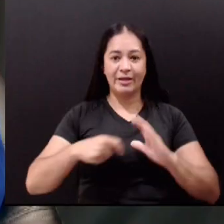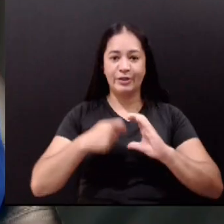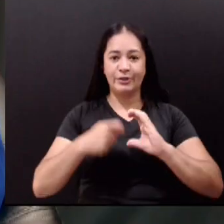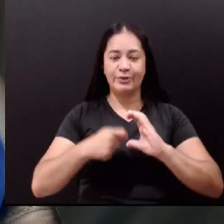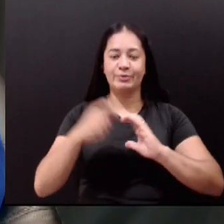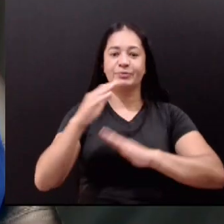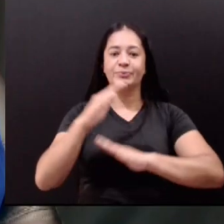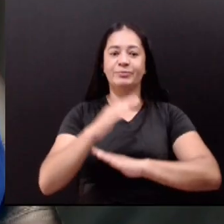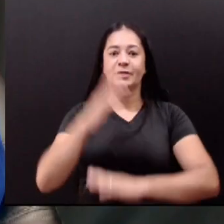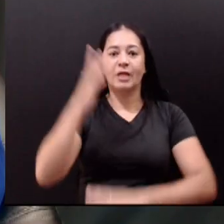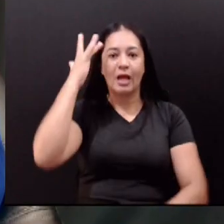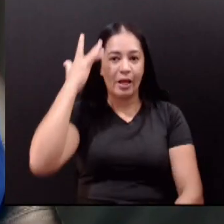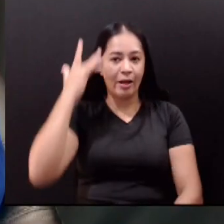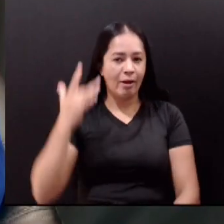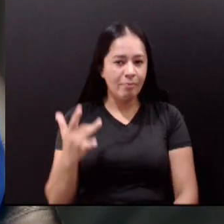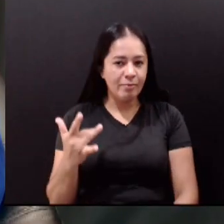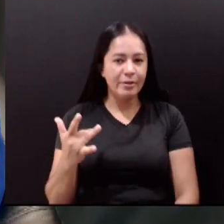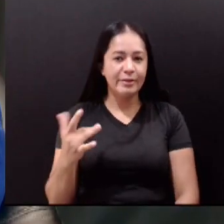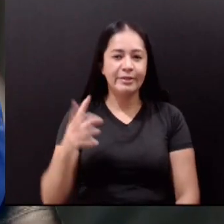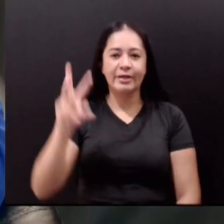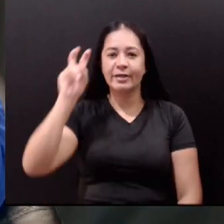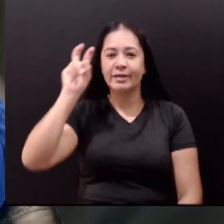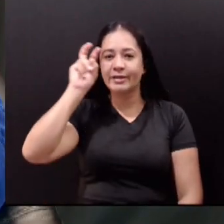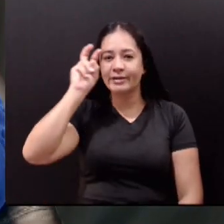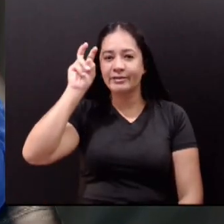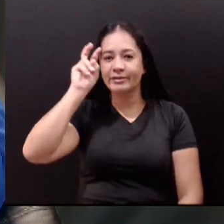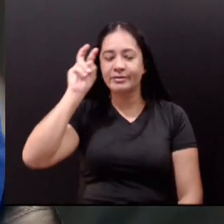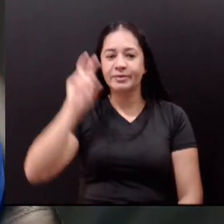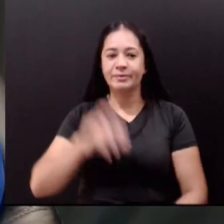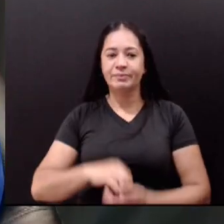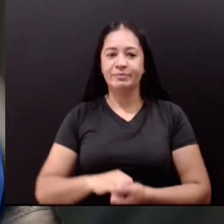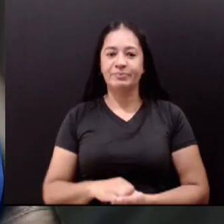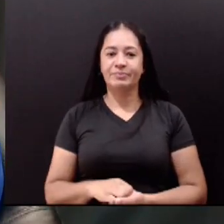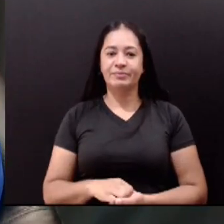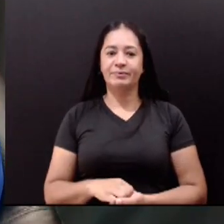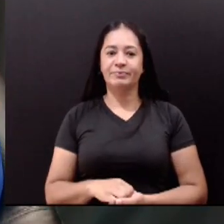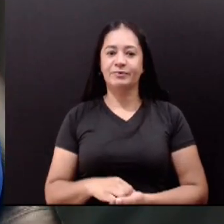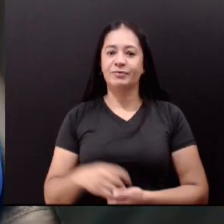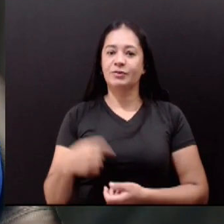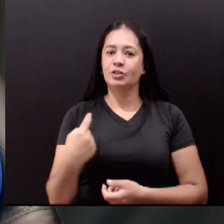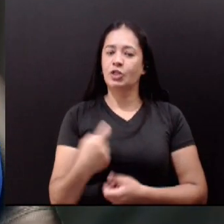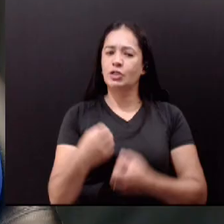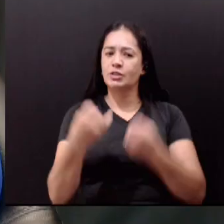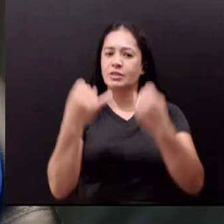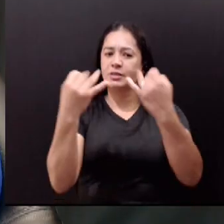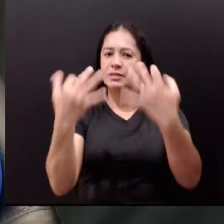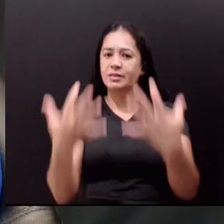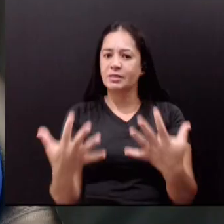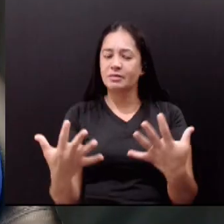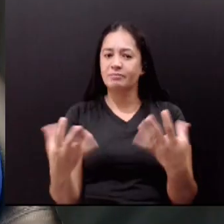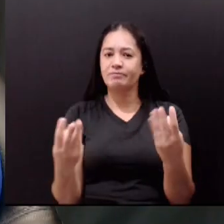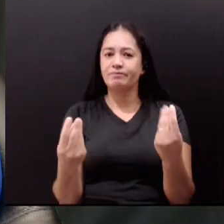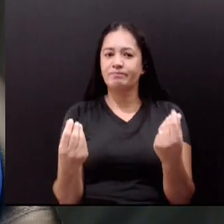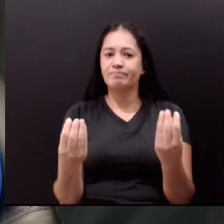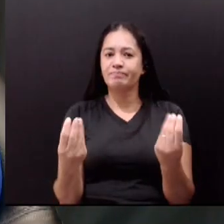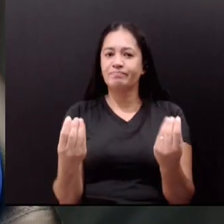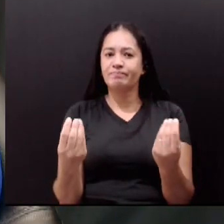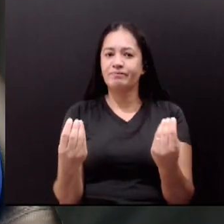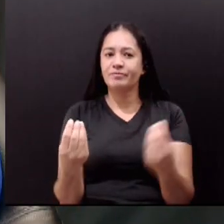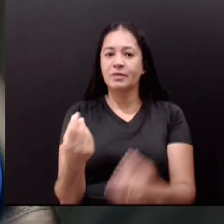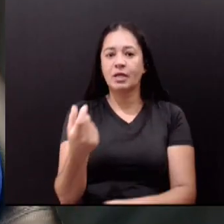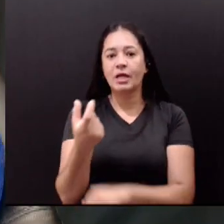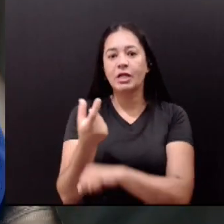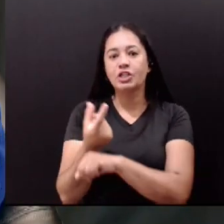amanhã, gente, amanhã é quinta-feira, nós vamos falar de dinheiro na